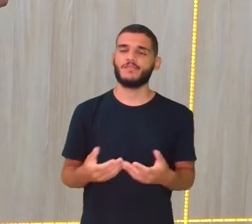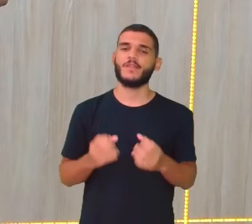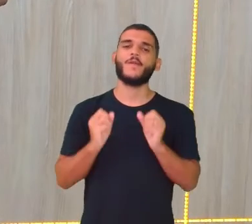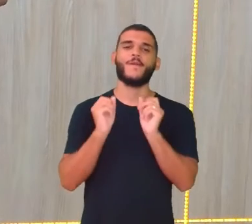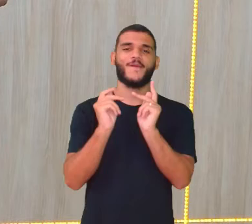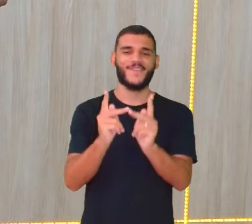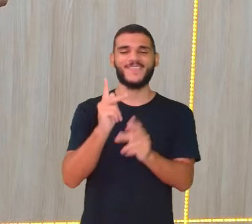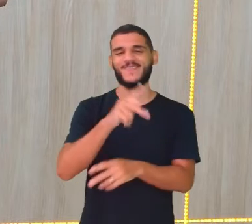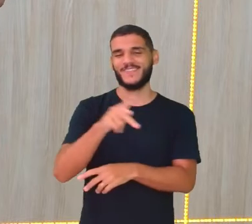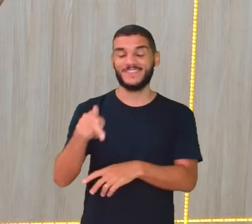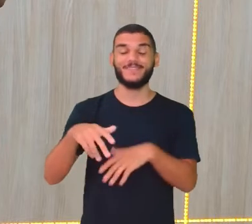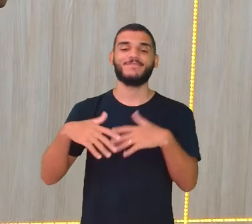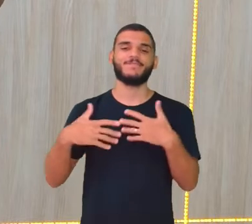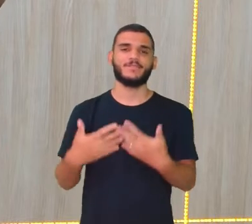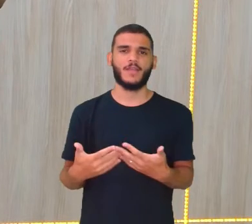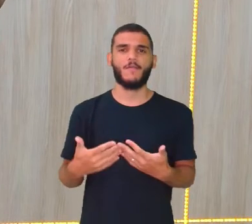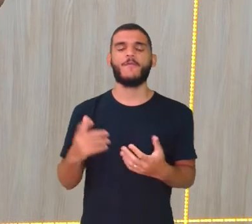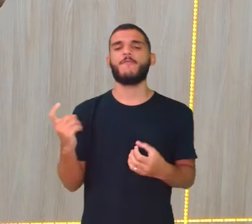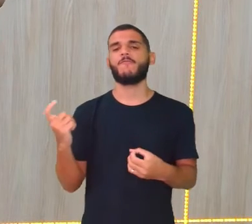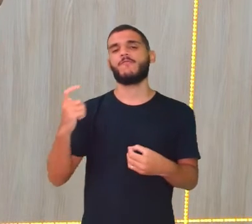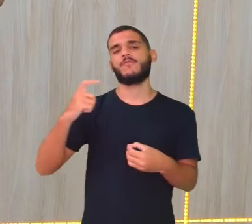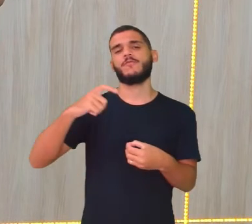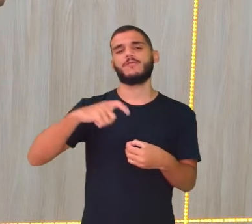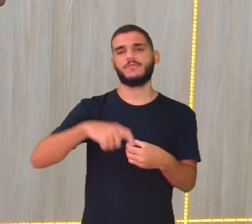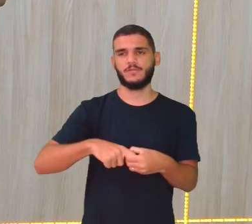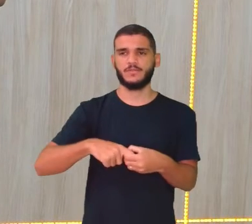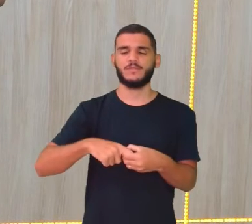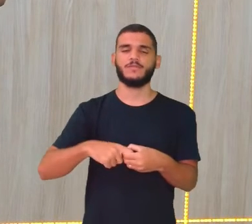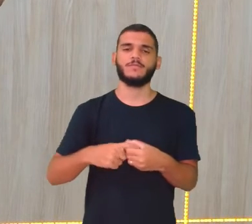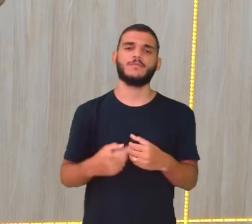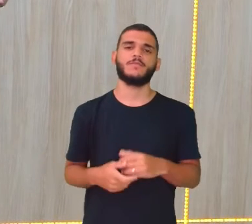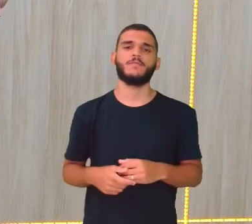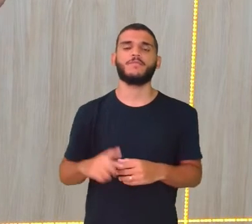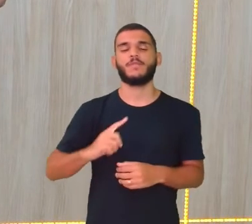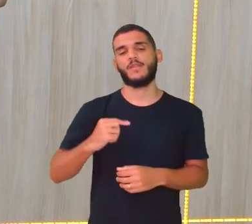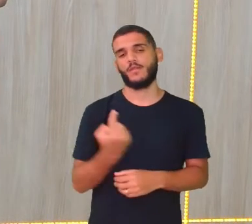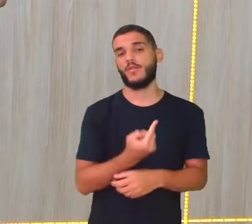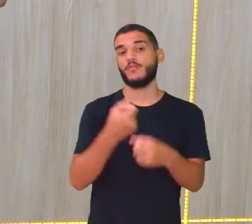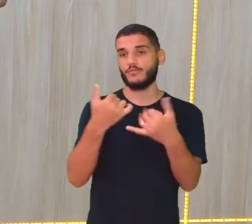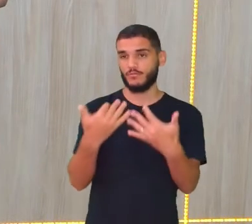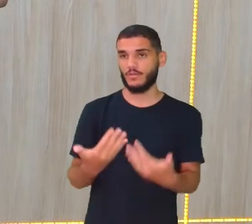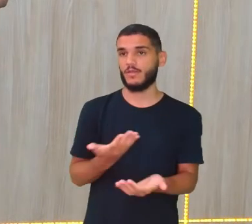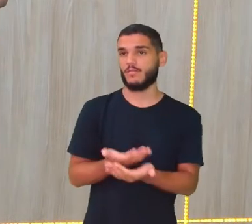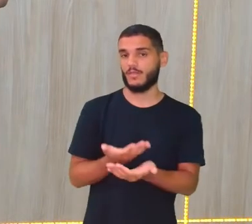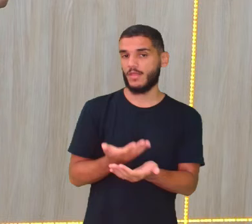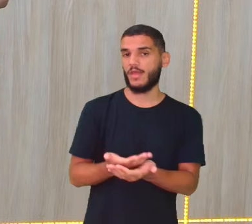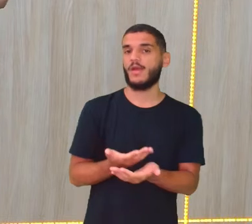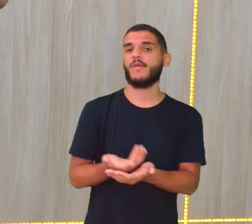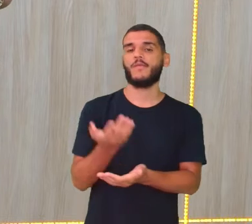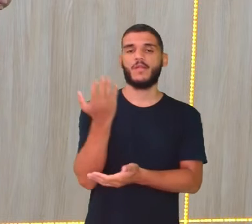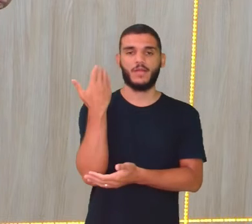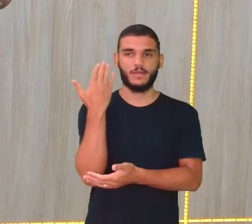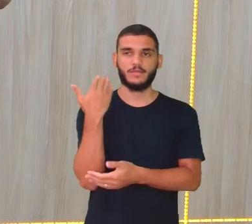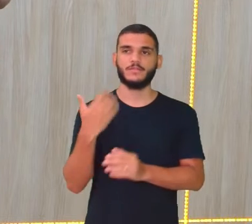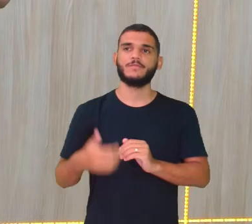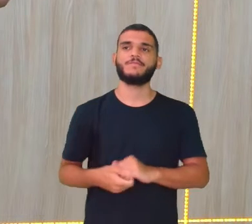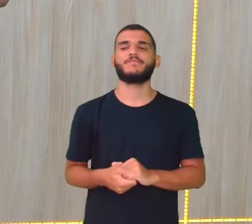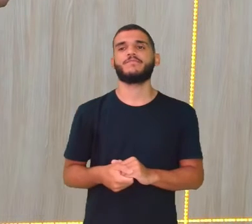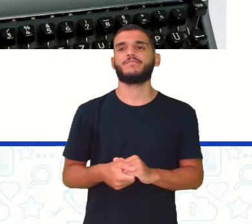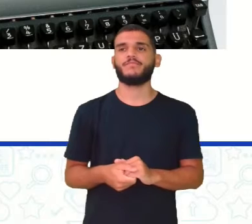prof. Então, retomando aí o que a gente estava falando na aula passada, a gente vai ver aí,